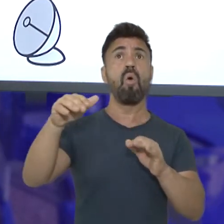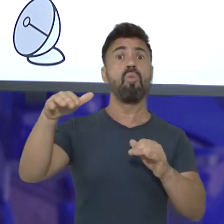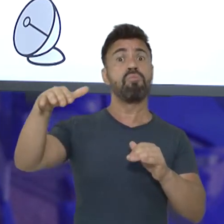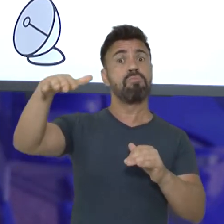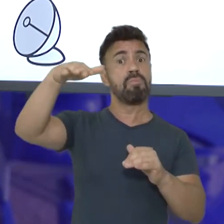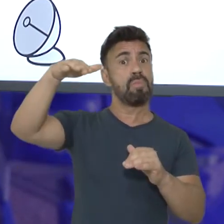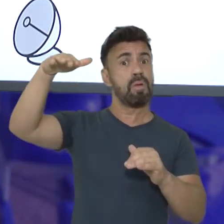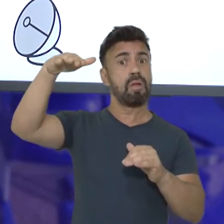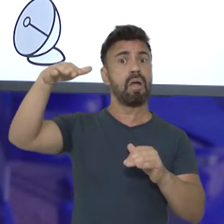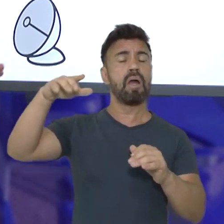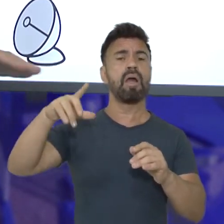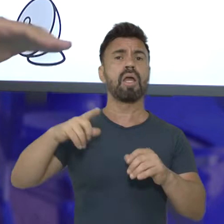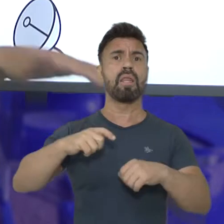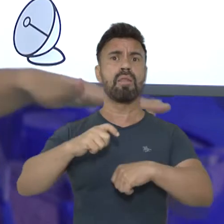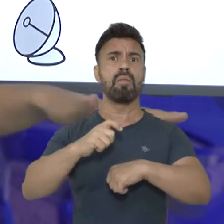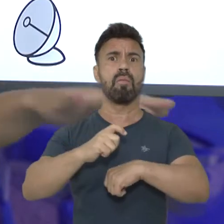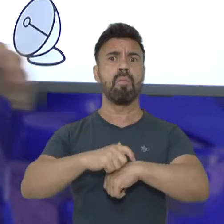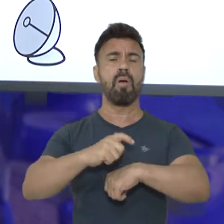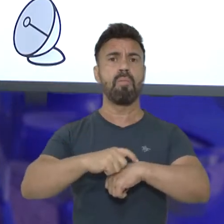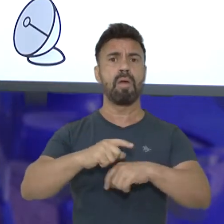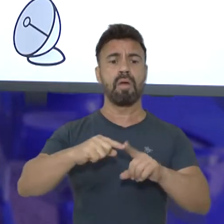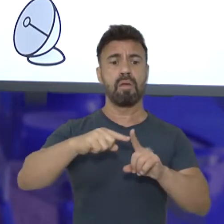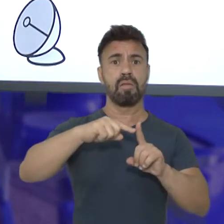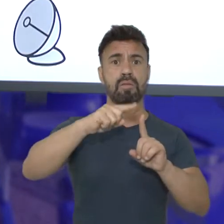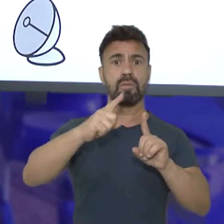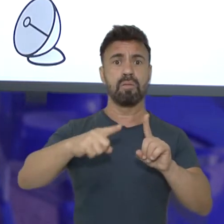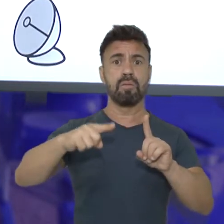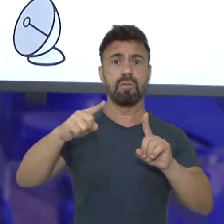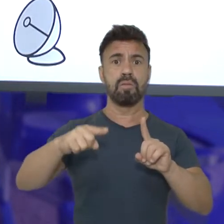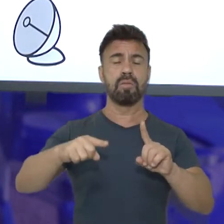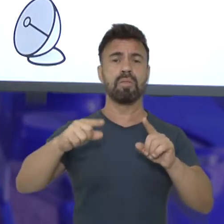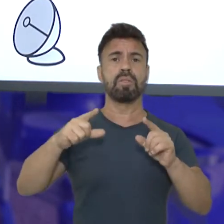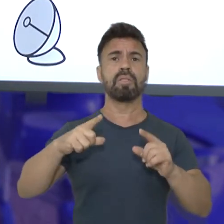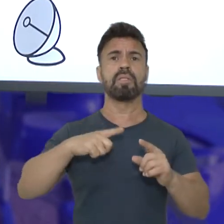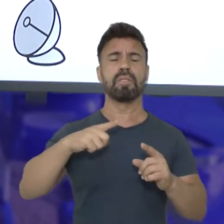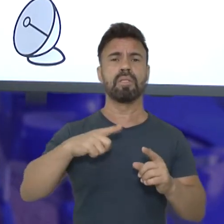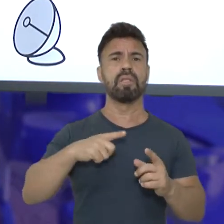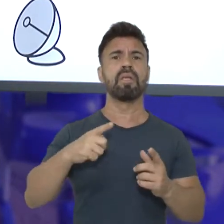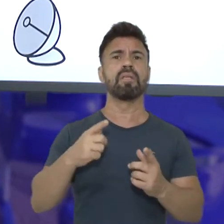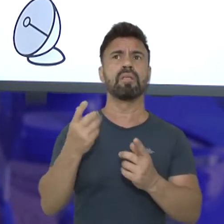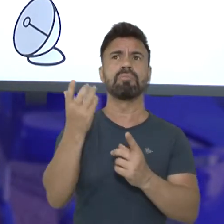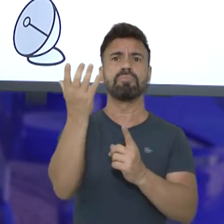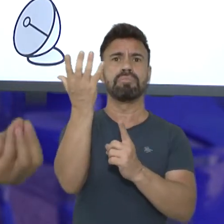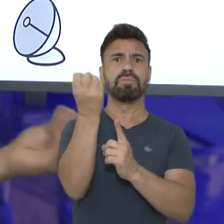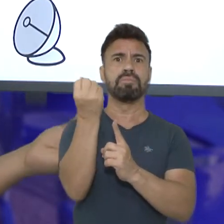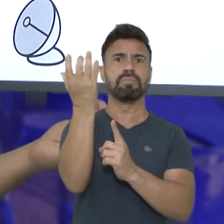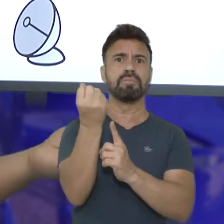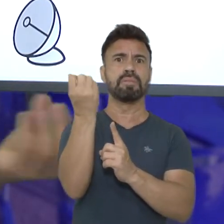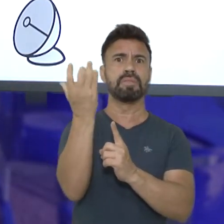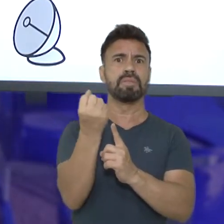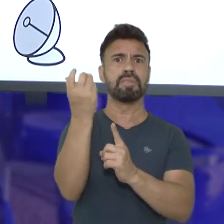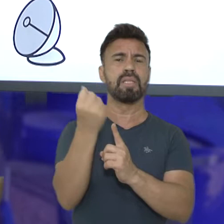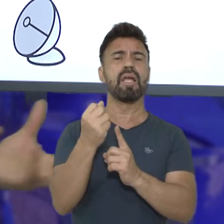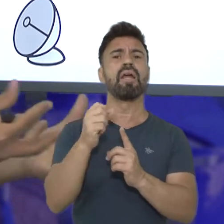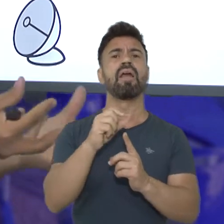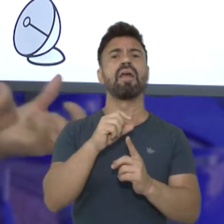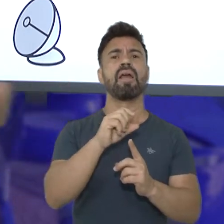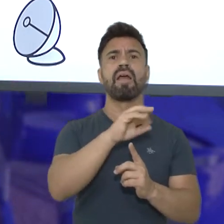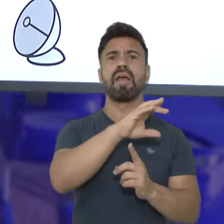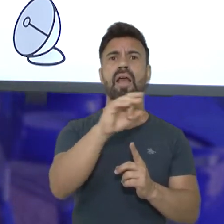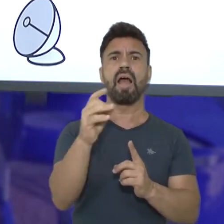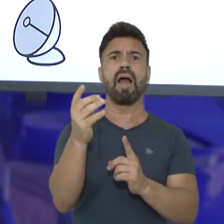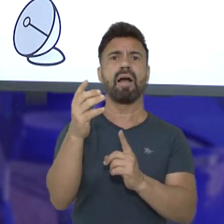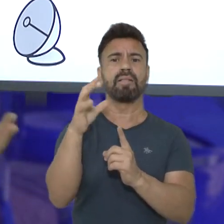atmosfera, e ao momento que elas se propagam, existem aí as estações receptoras, né? Cada antena ali, elas